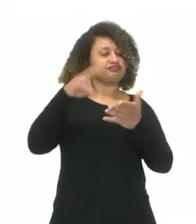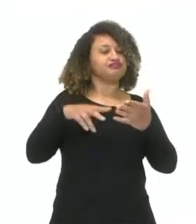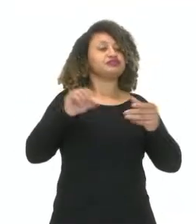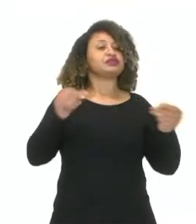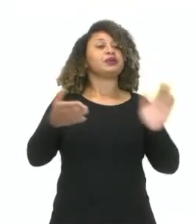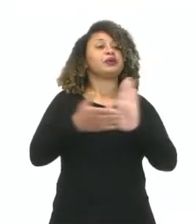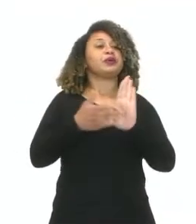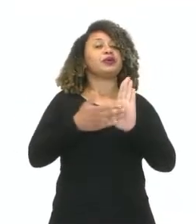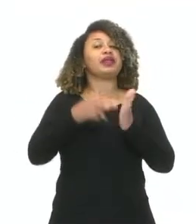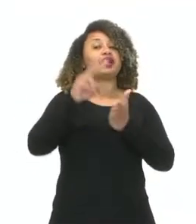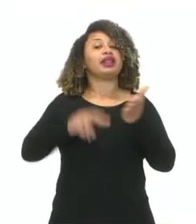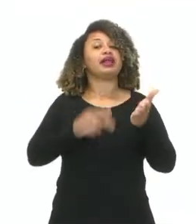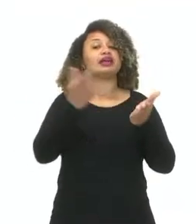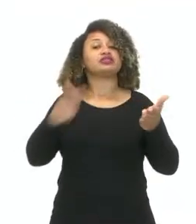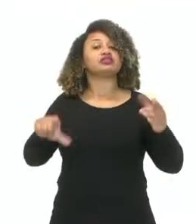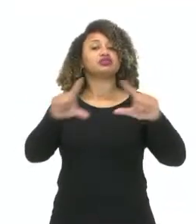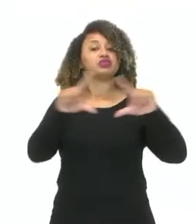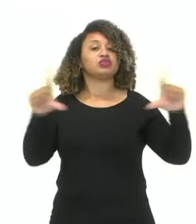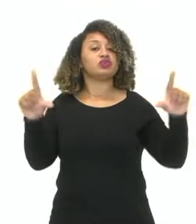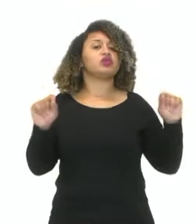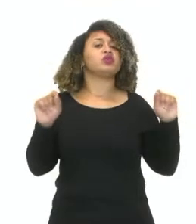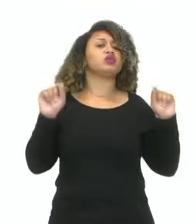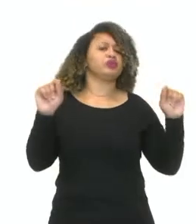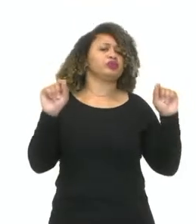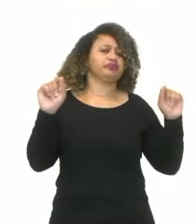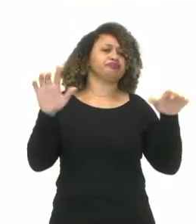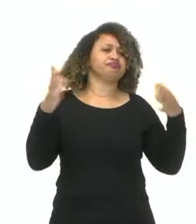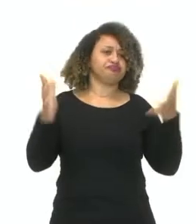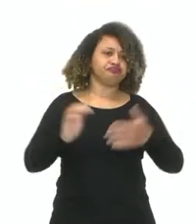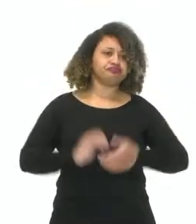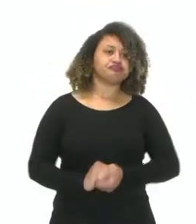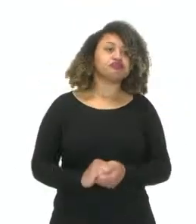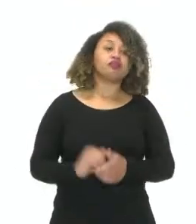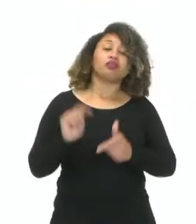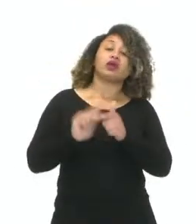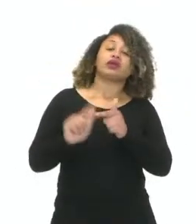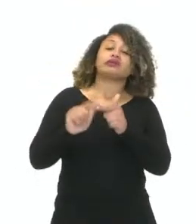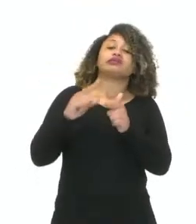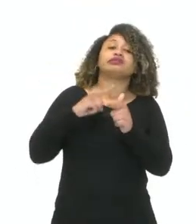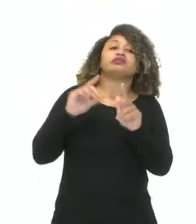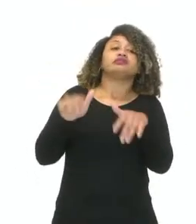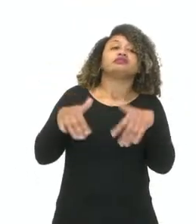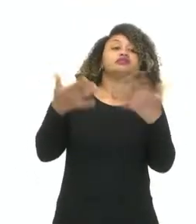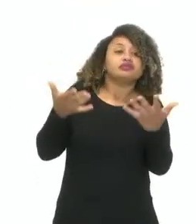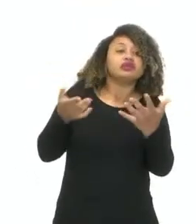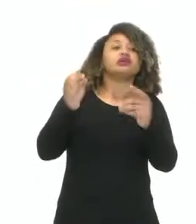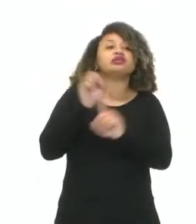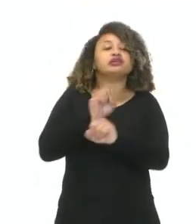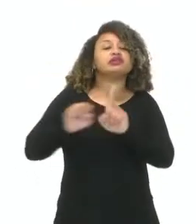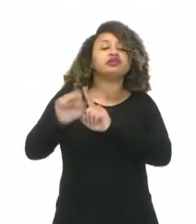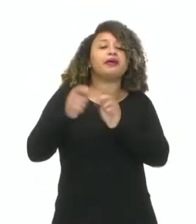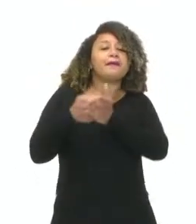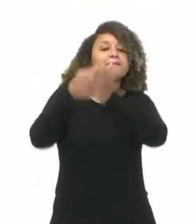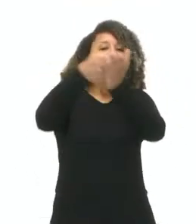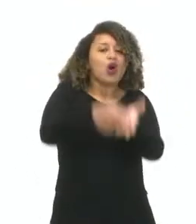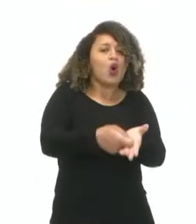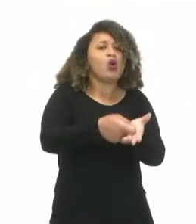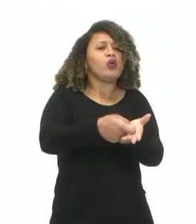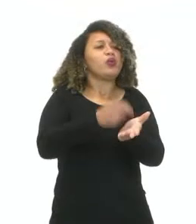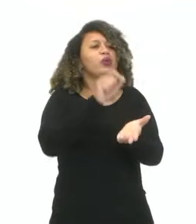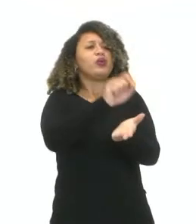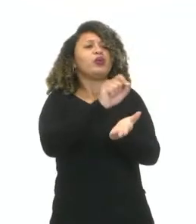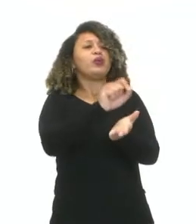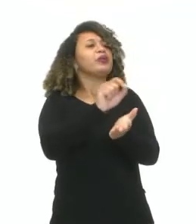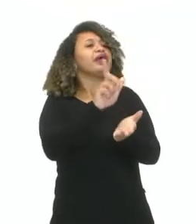A releitura desse trecho, olha só. O problema surge quando a sociedade impõe uma cobrança sobre o que vem a